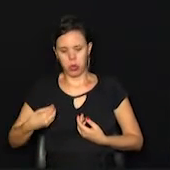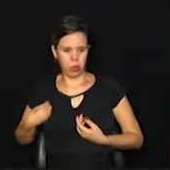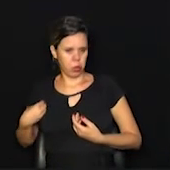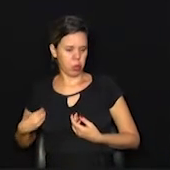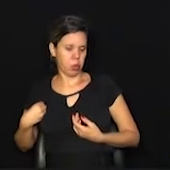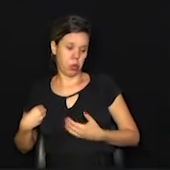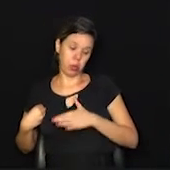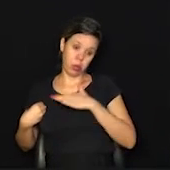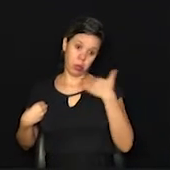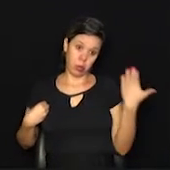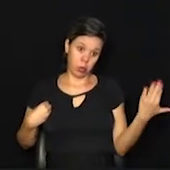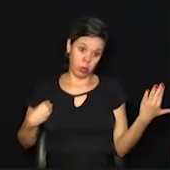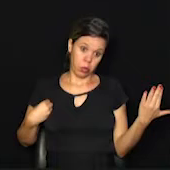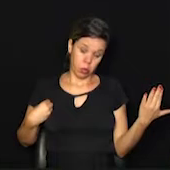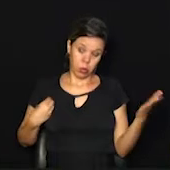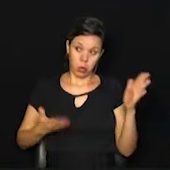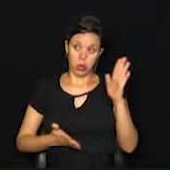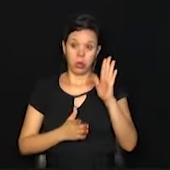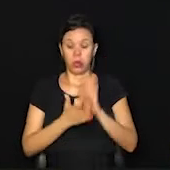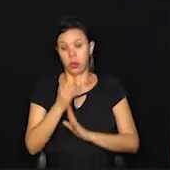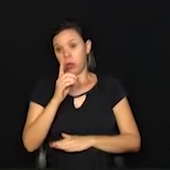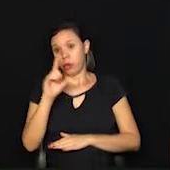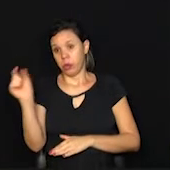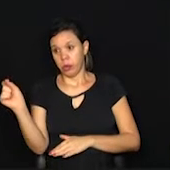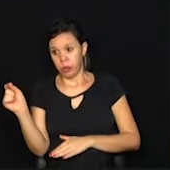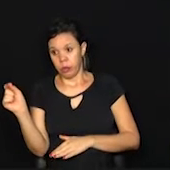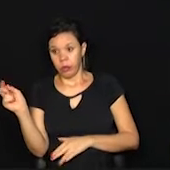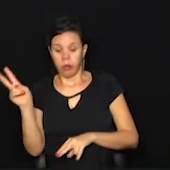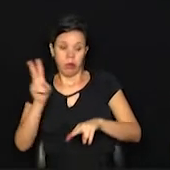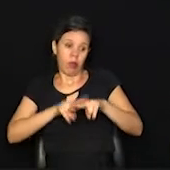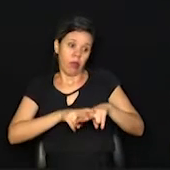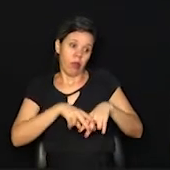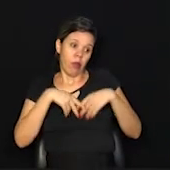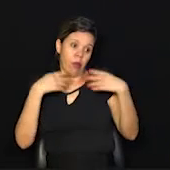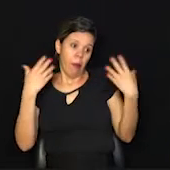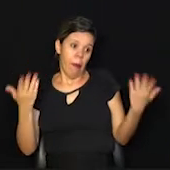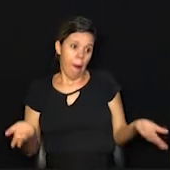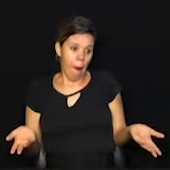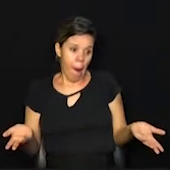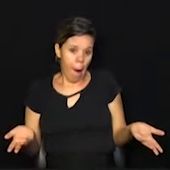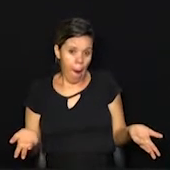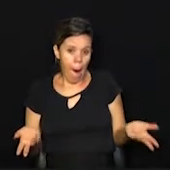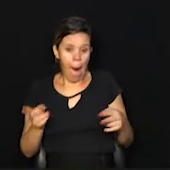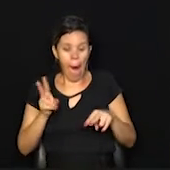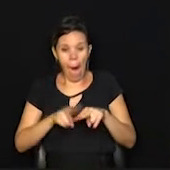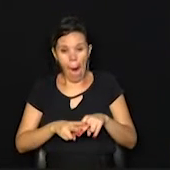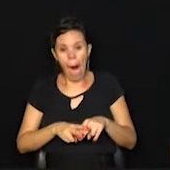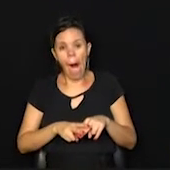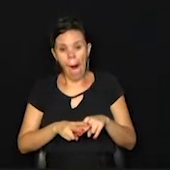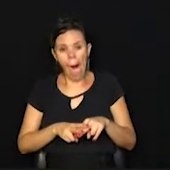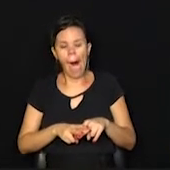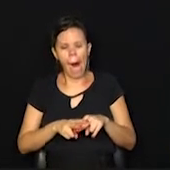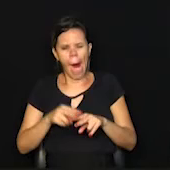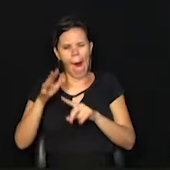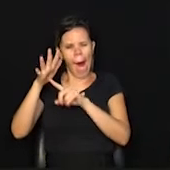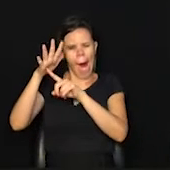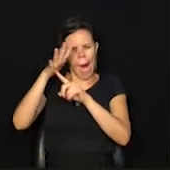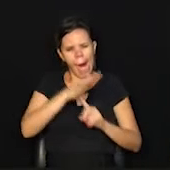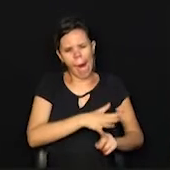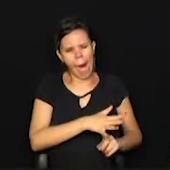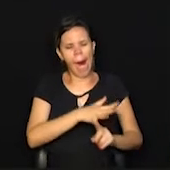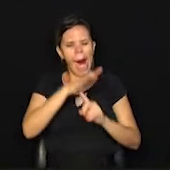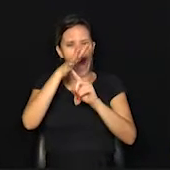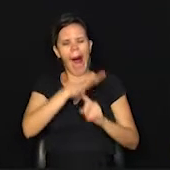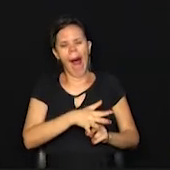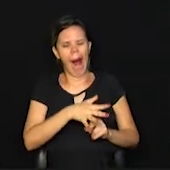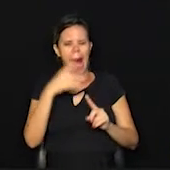você tava morta se tinham fugido se tinham sido presas se tinham sido presos certamente estariam sendo torturadas eu